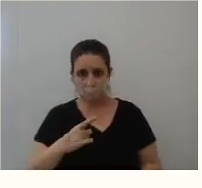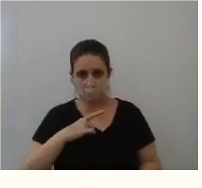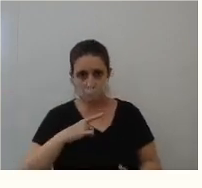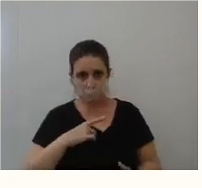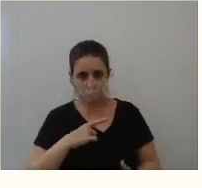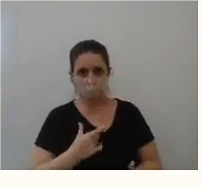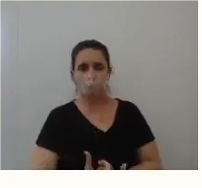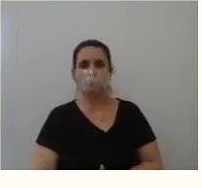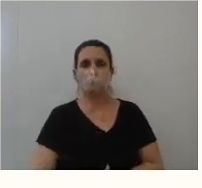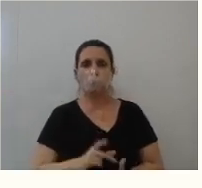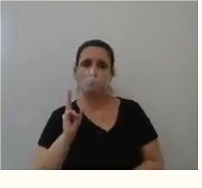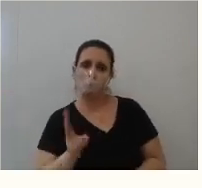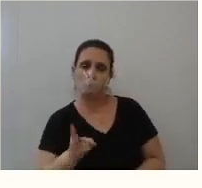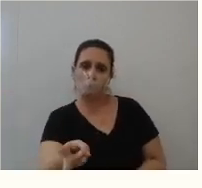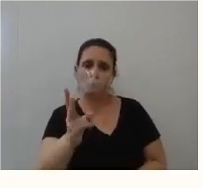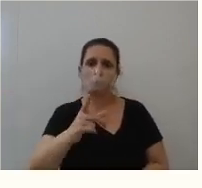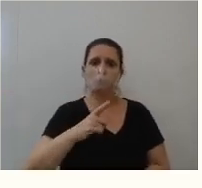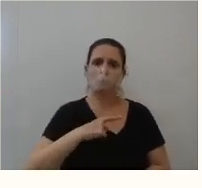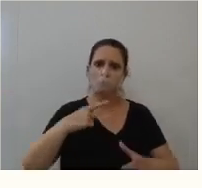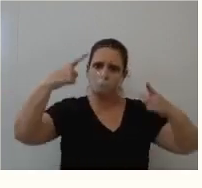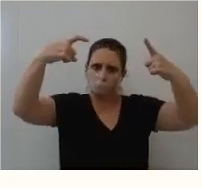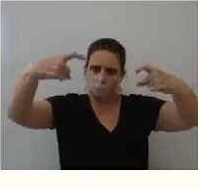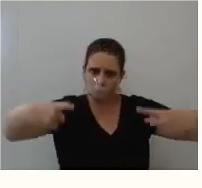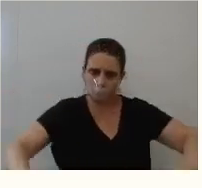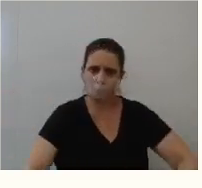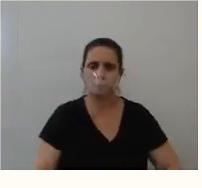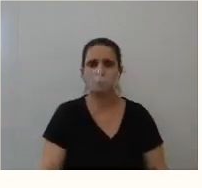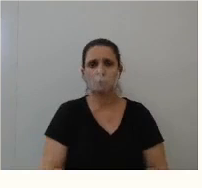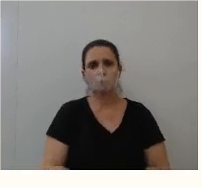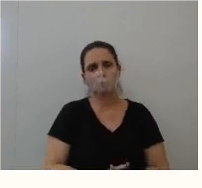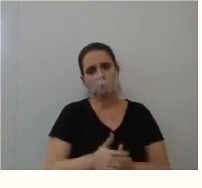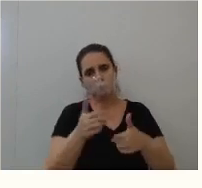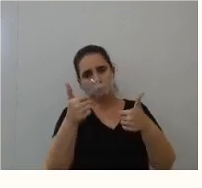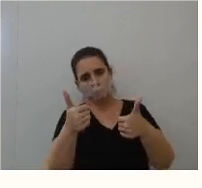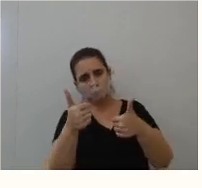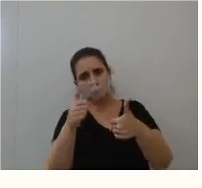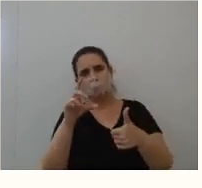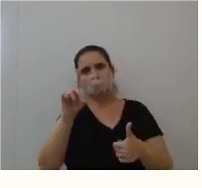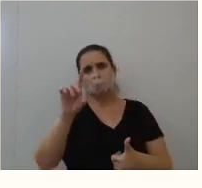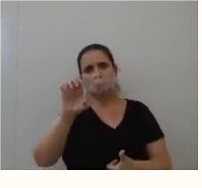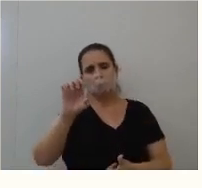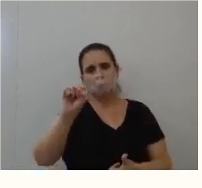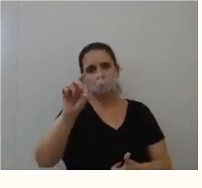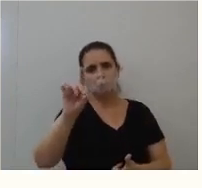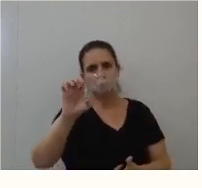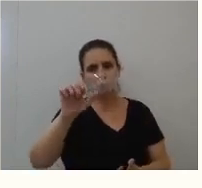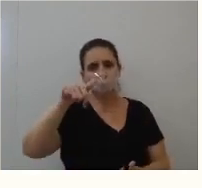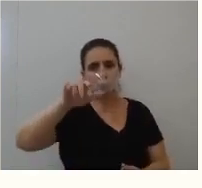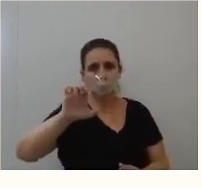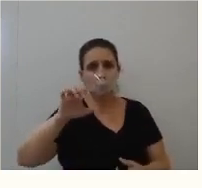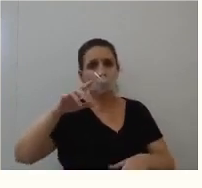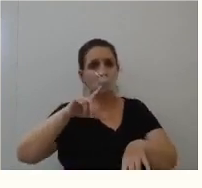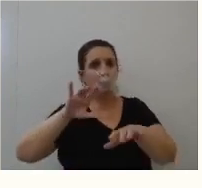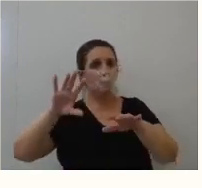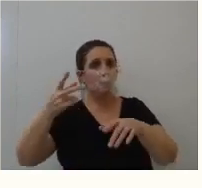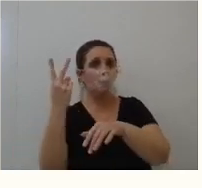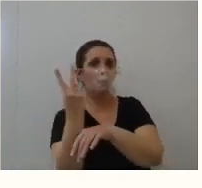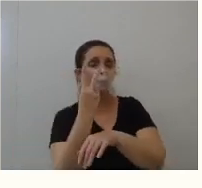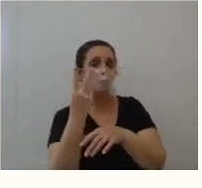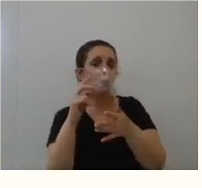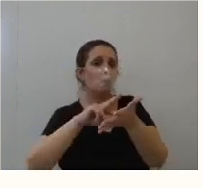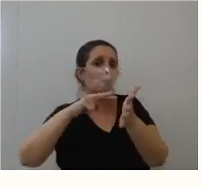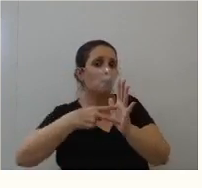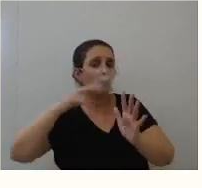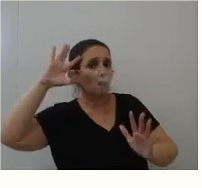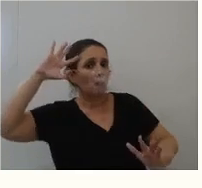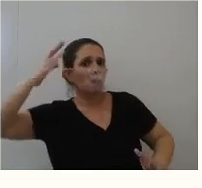tempo, sempre houve guerras. Beleza? Desde que o mundo existe, sempre houve guerras. Deixa eu